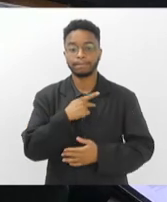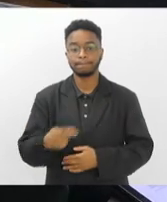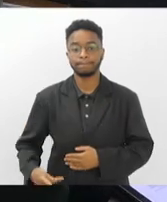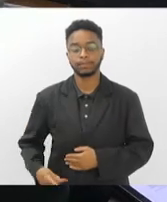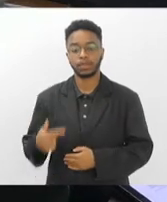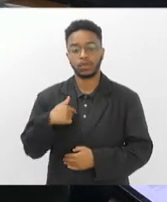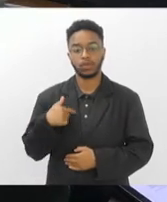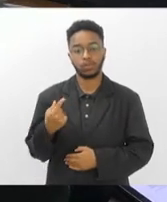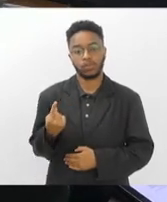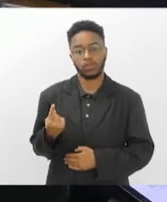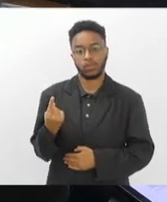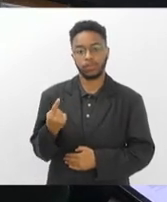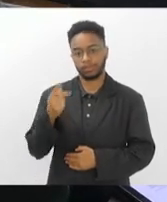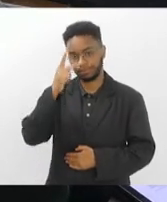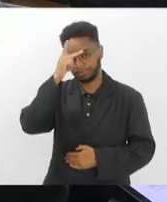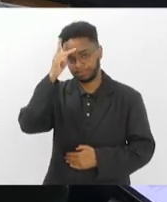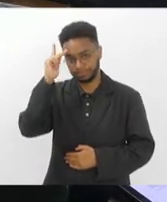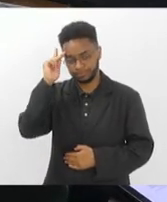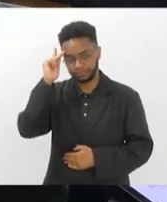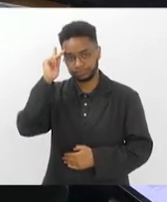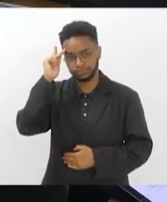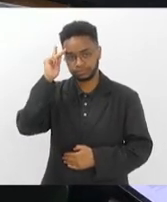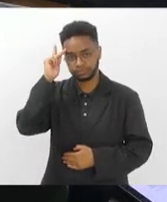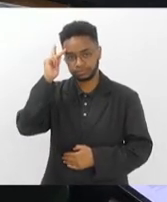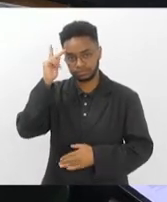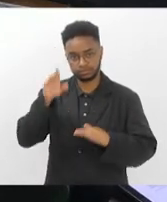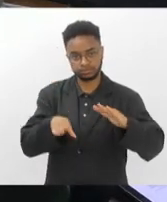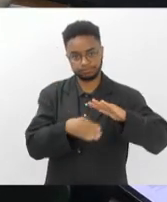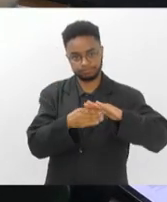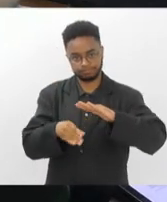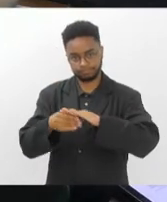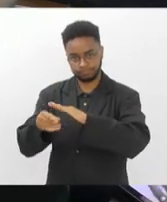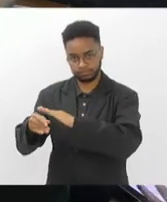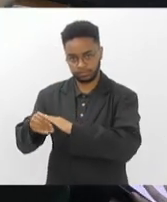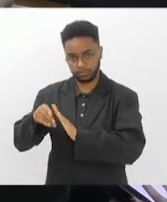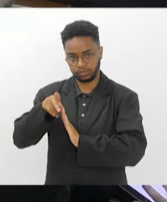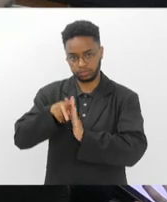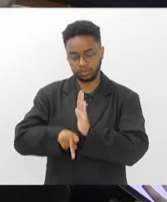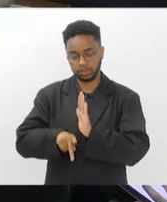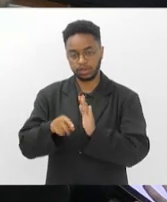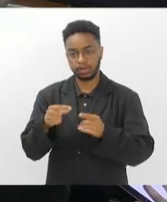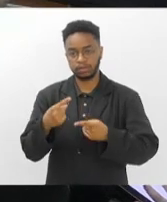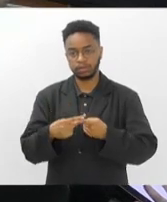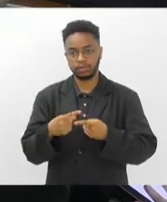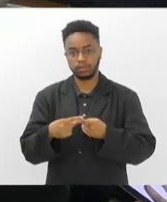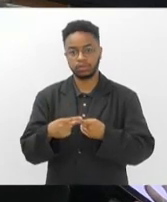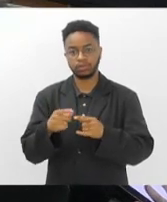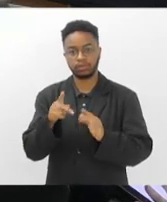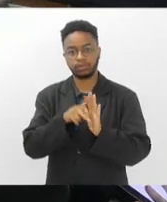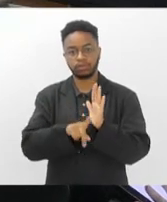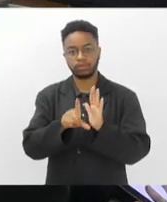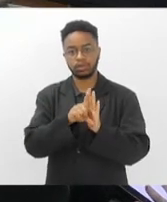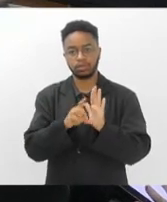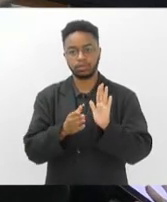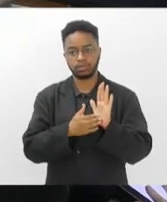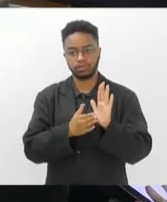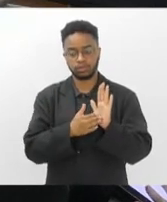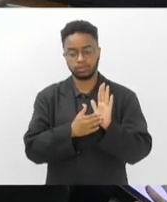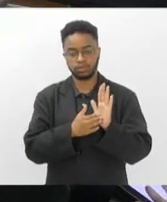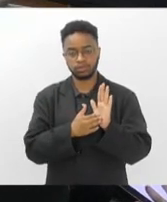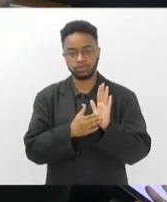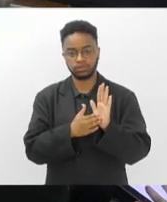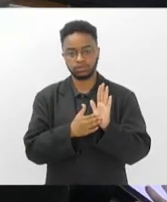daqueles que produziu emendas, porque o projeto proposto